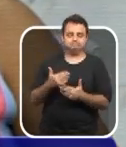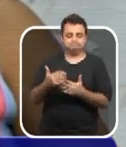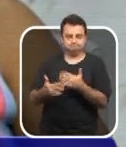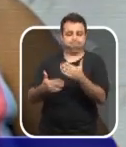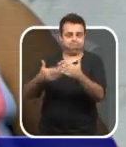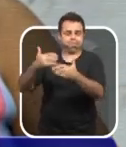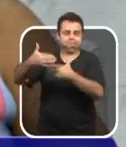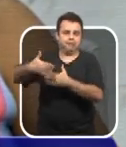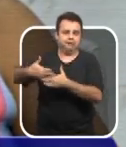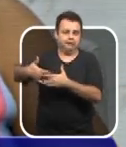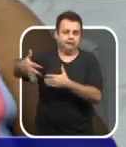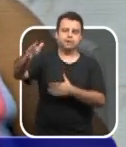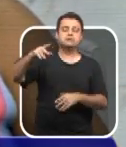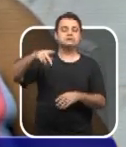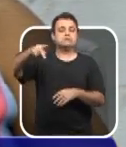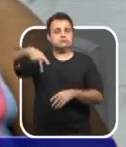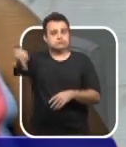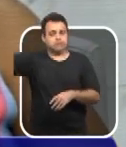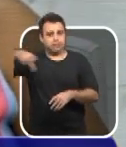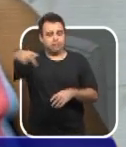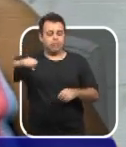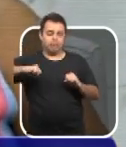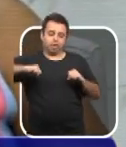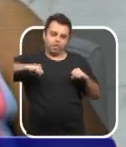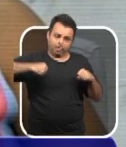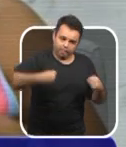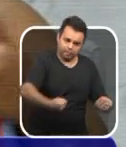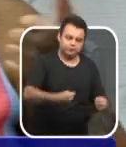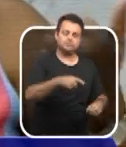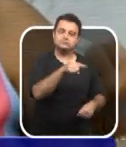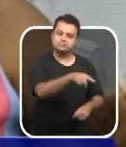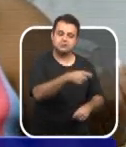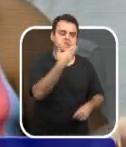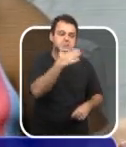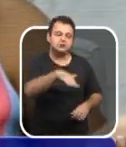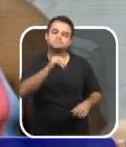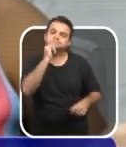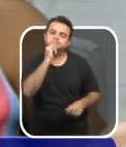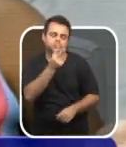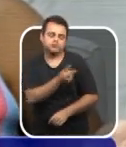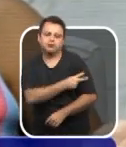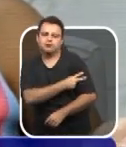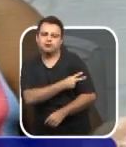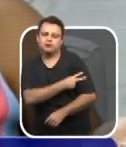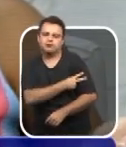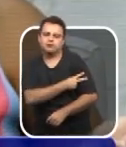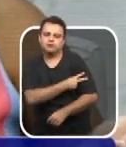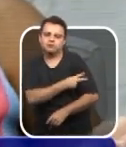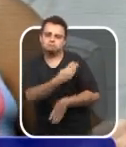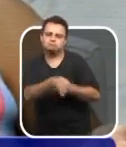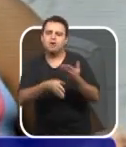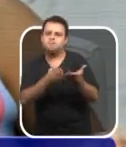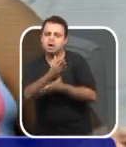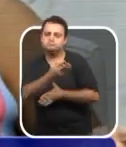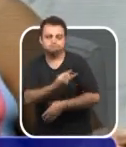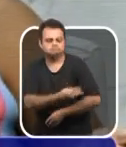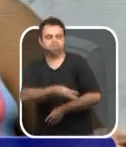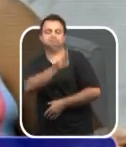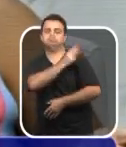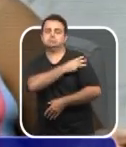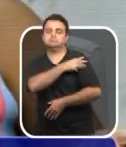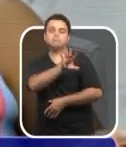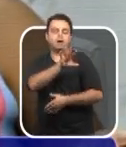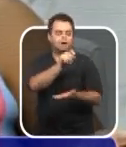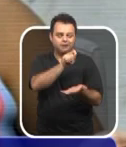vai ter que ter um empenho ainda maior dos professores em recuperar uma criança que saiu do 2º ano para o 3º ano, até com dificuldade de